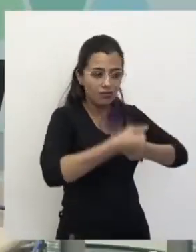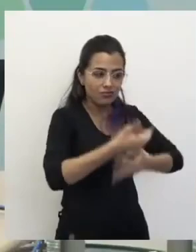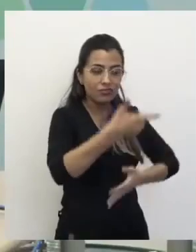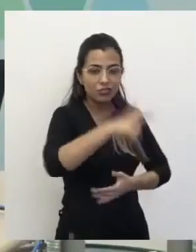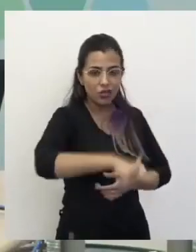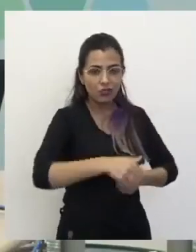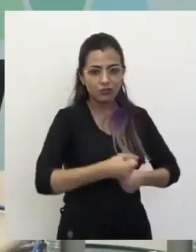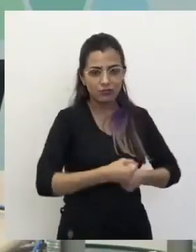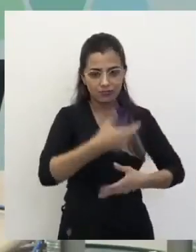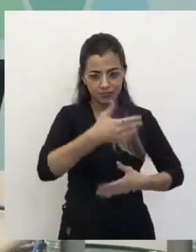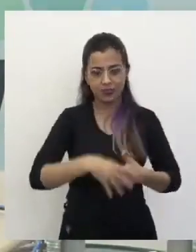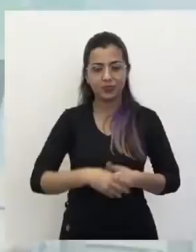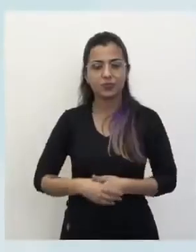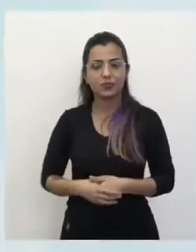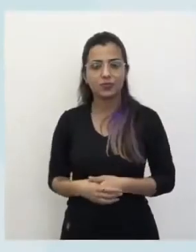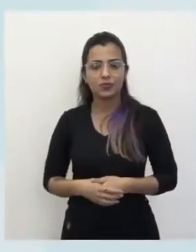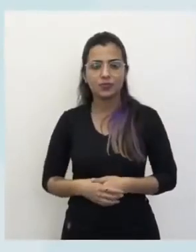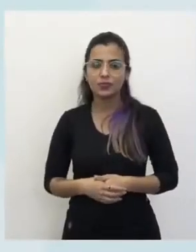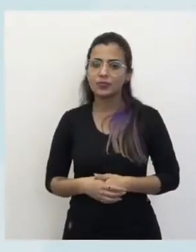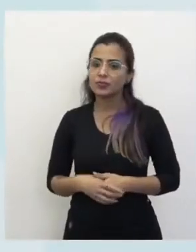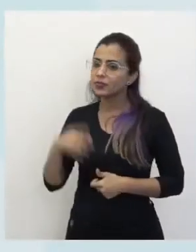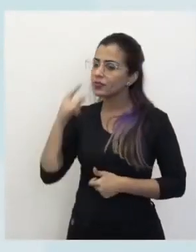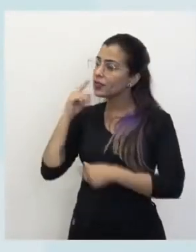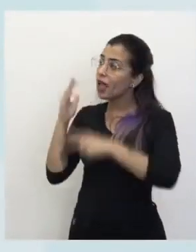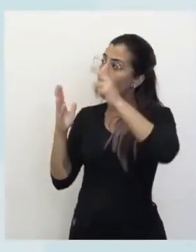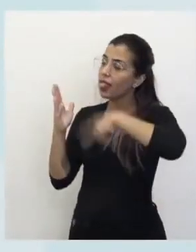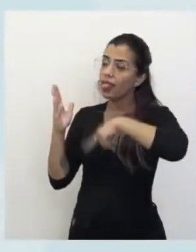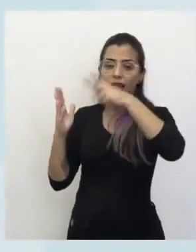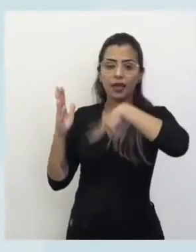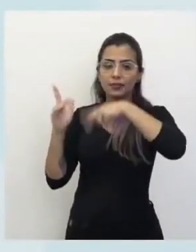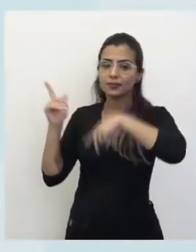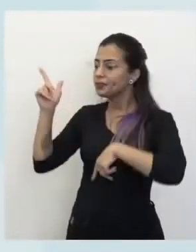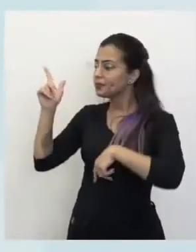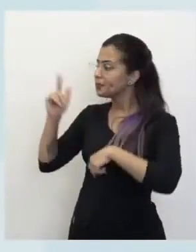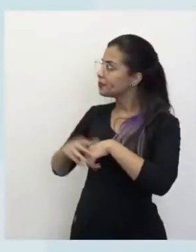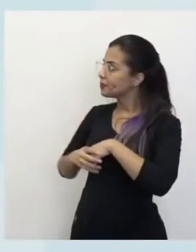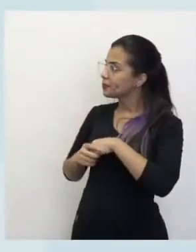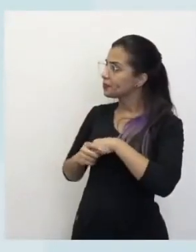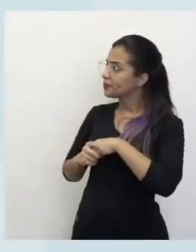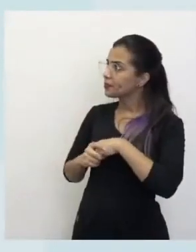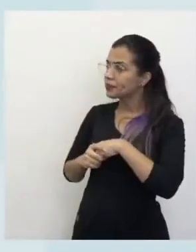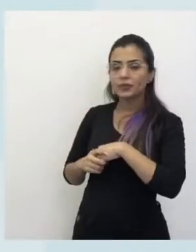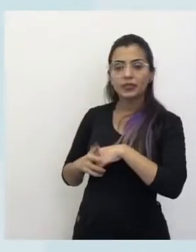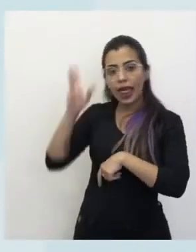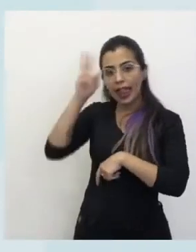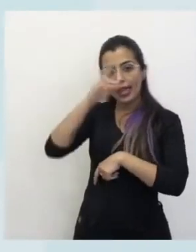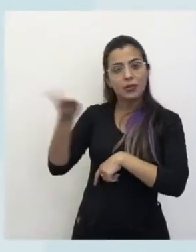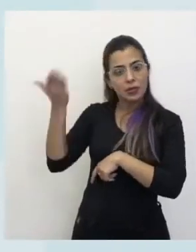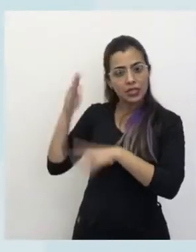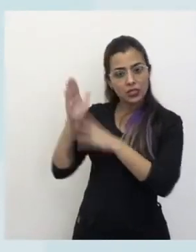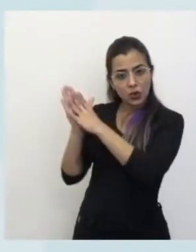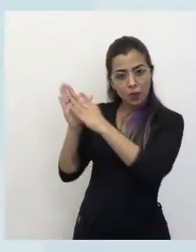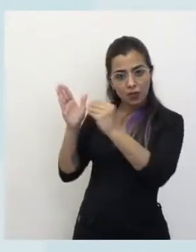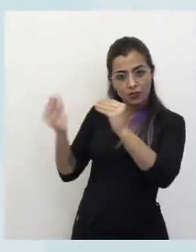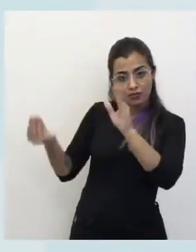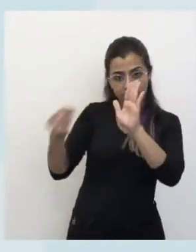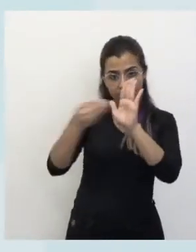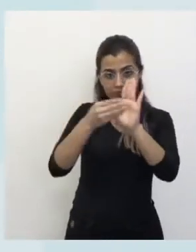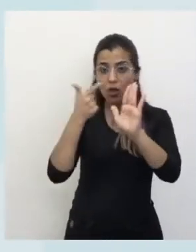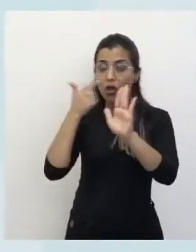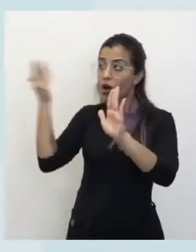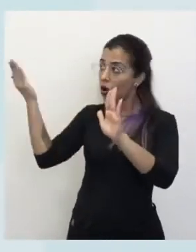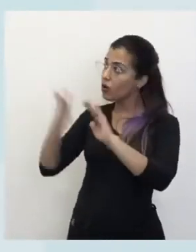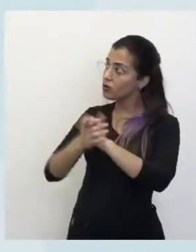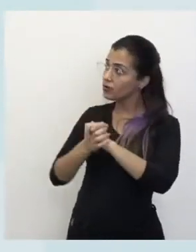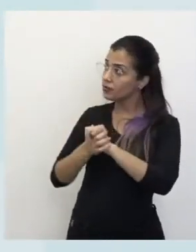chat, depois a gente fecha. Leia o excerto que foi retirado daquele trecho lá, gente. Será